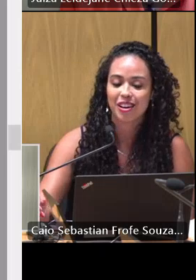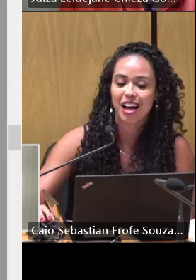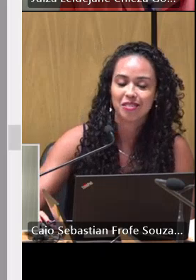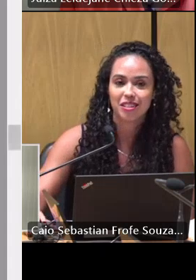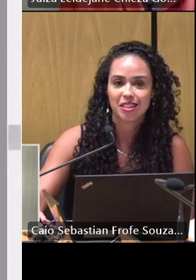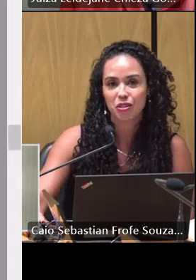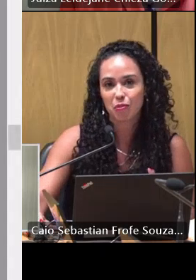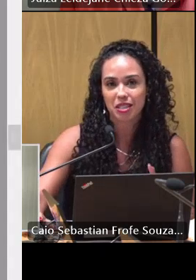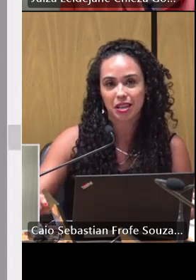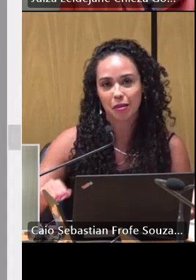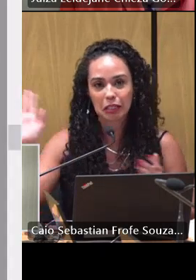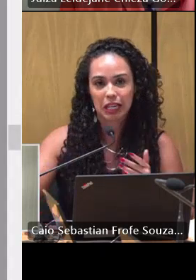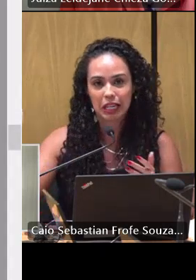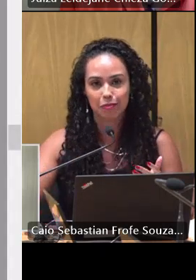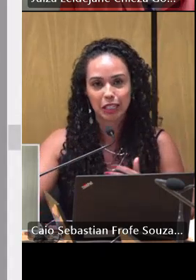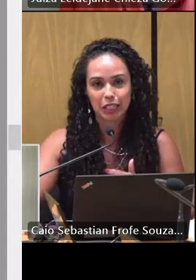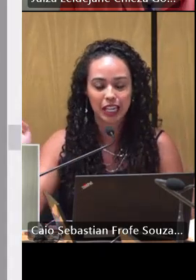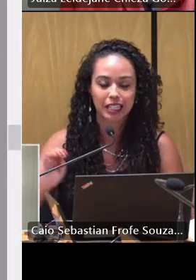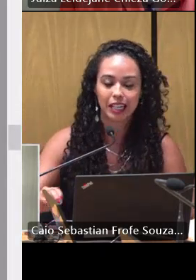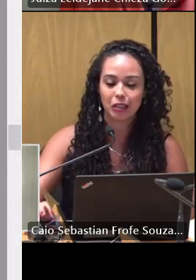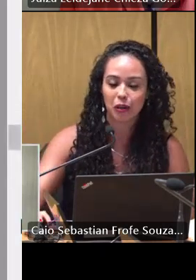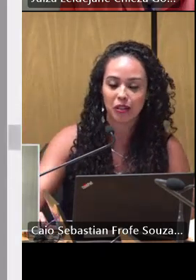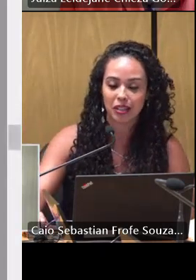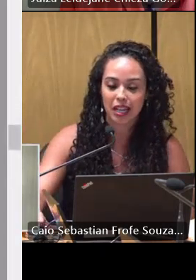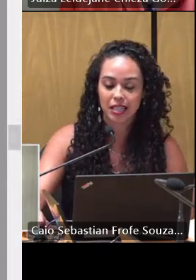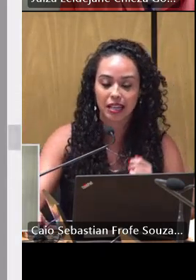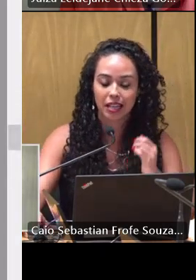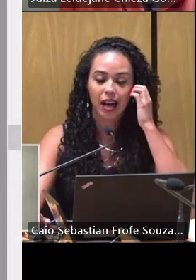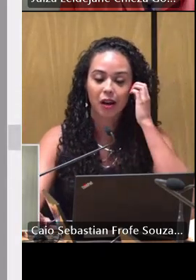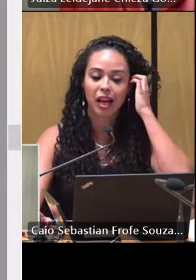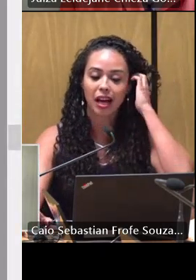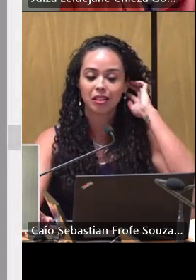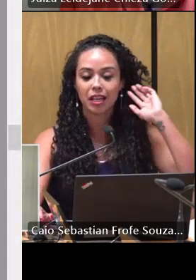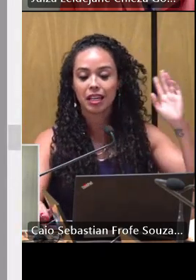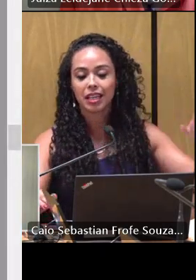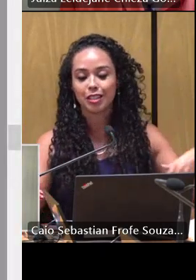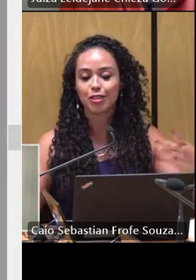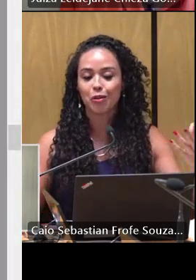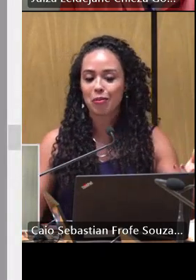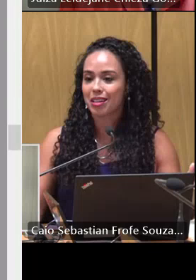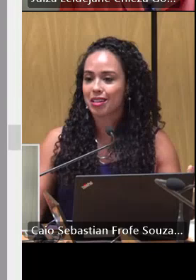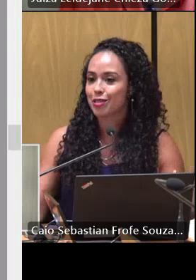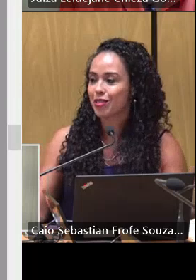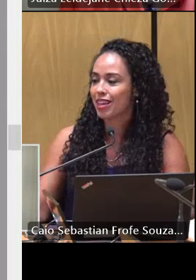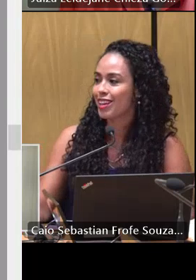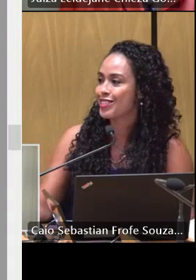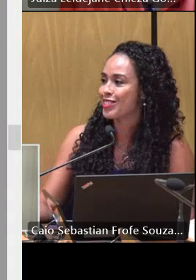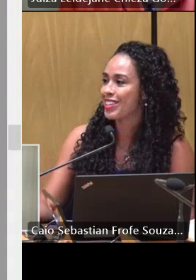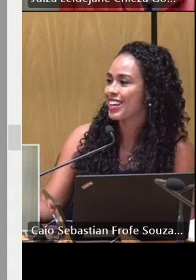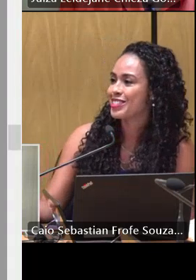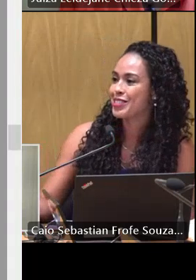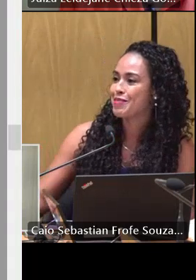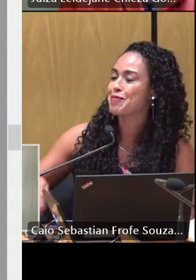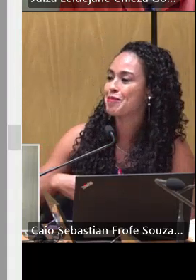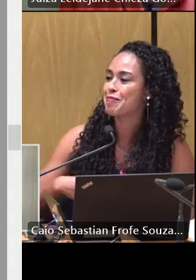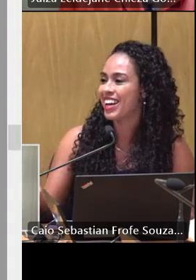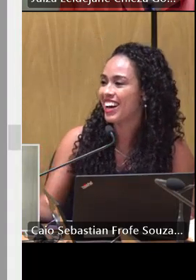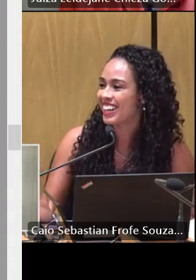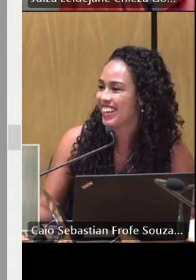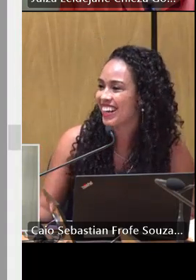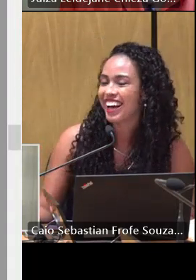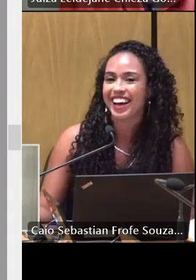ao lado né Se a gente for pensar aqui pra esquerda pra direita né eles moram na casinha aqui ao lado e eles tinham comprado esse outro terreno essa outra casa justamente para